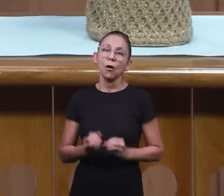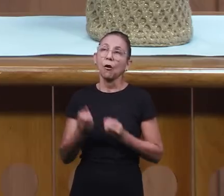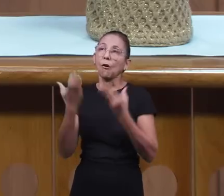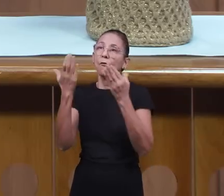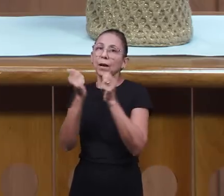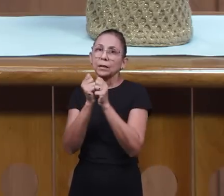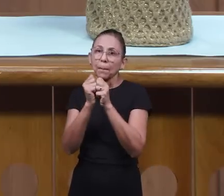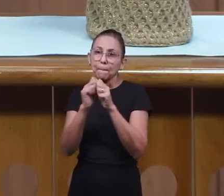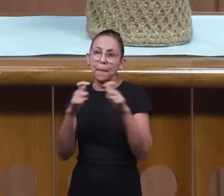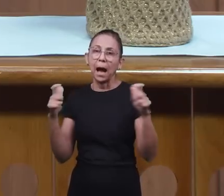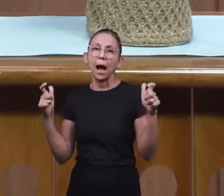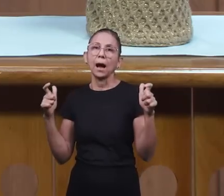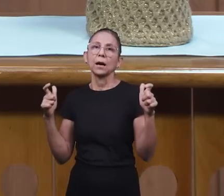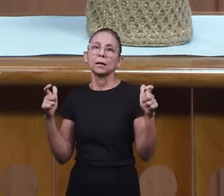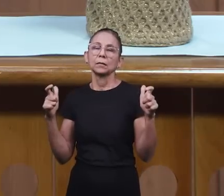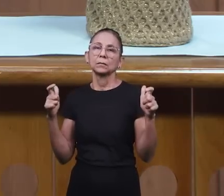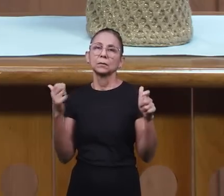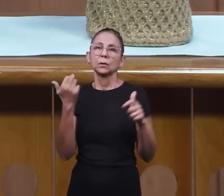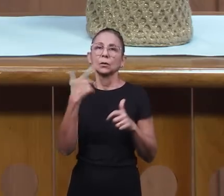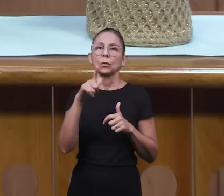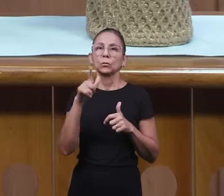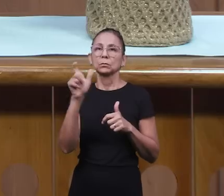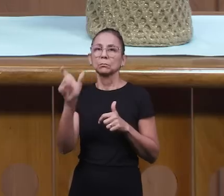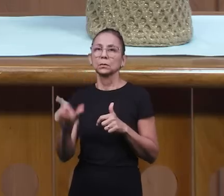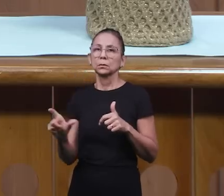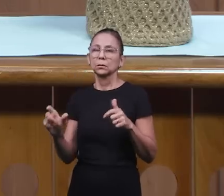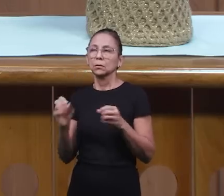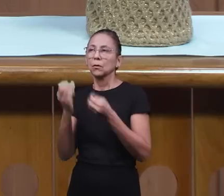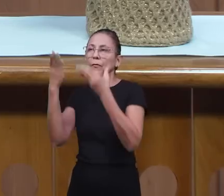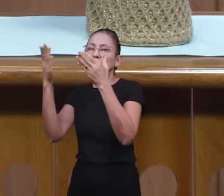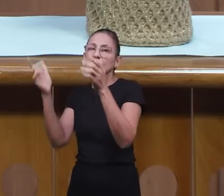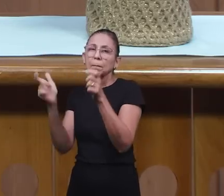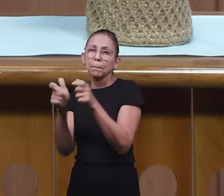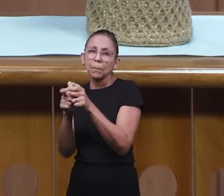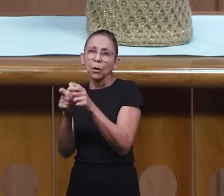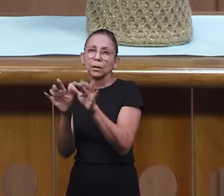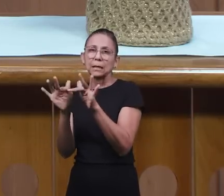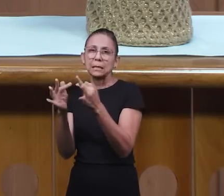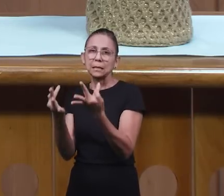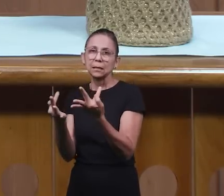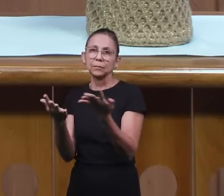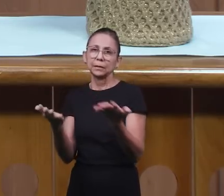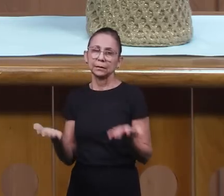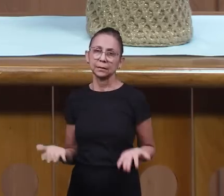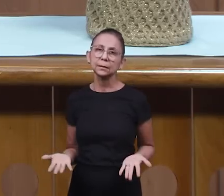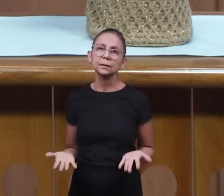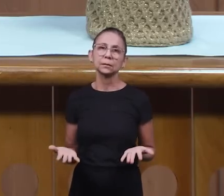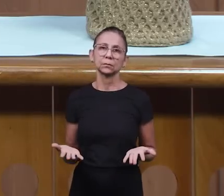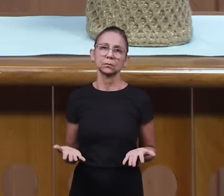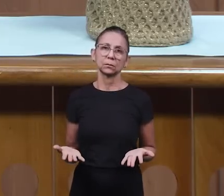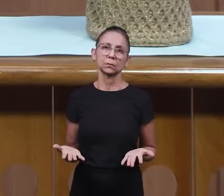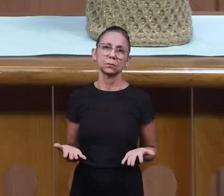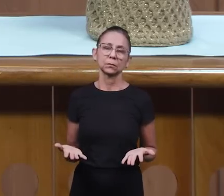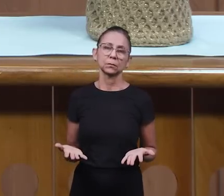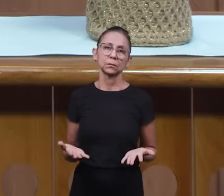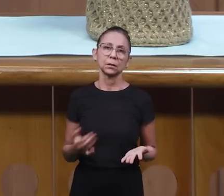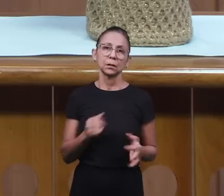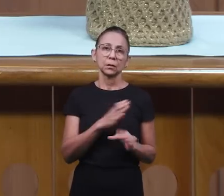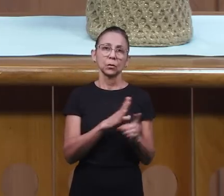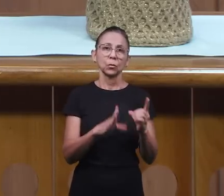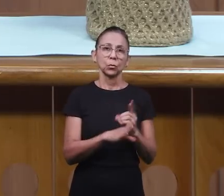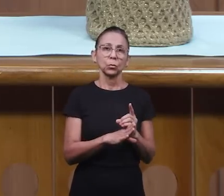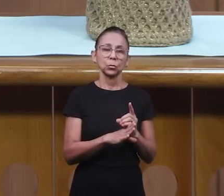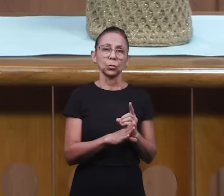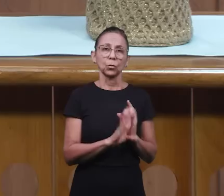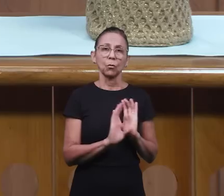oferecem menos, pois a glória nesse culto é do homem. Esse culto é baseado em dar alguma coisa a Deus,